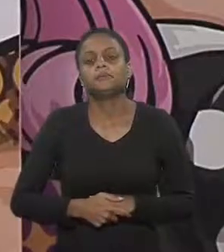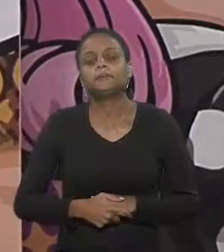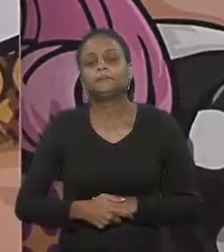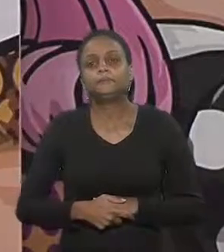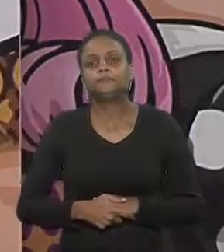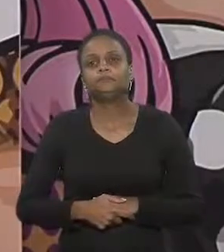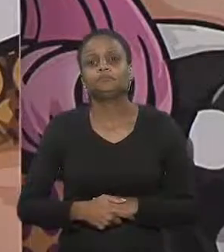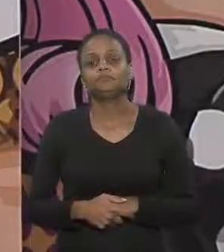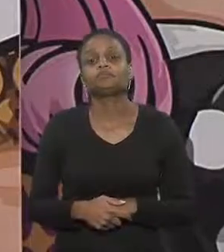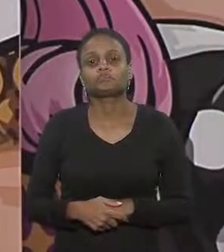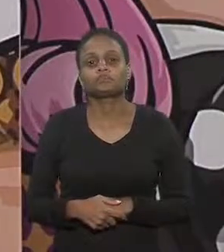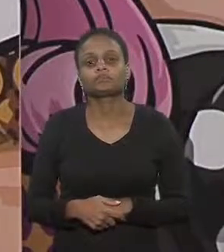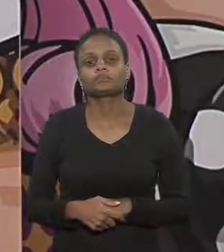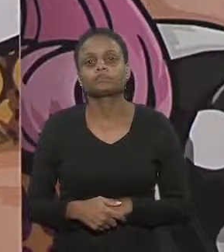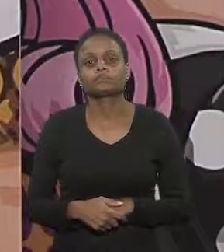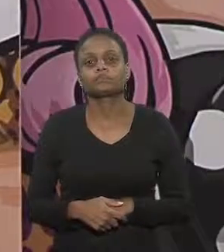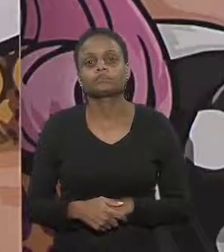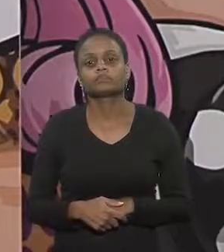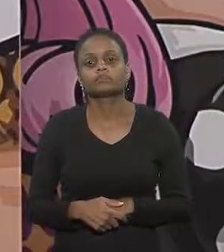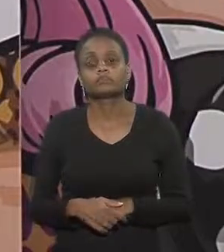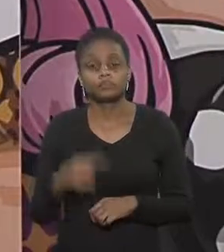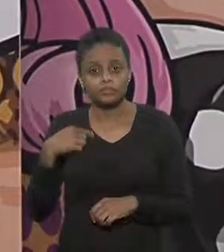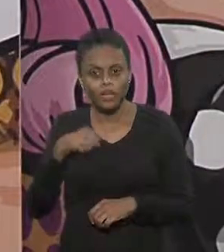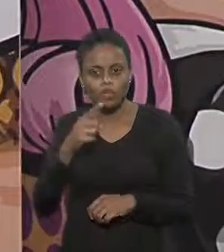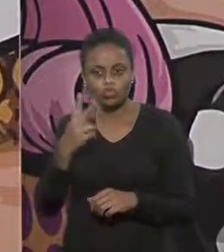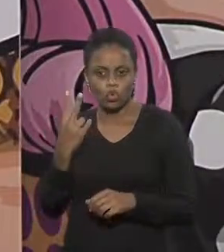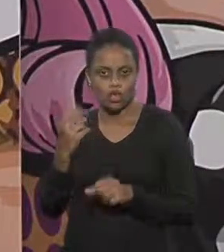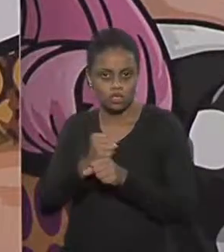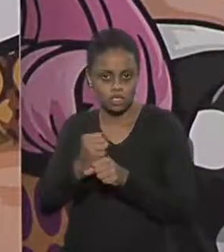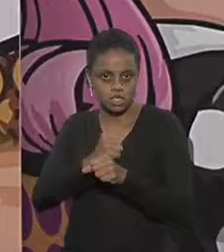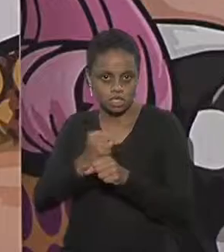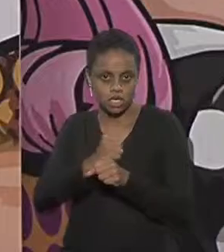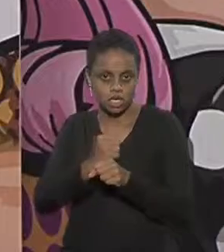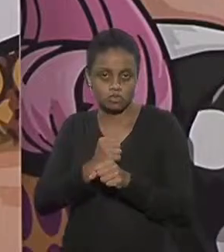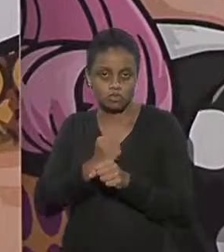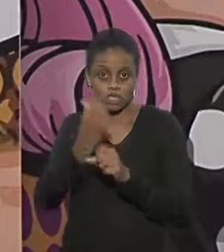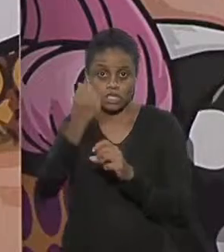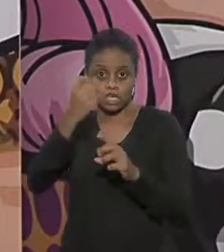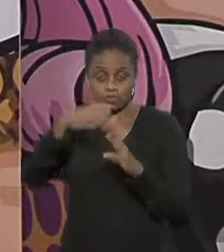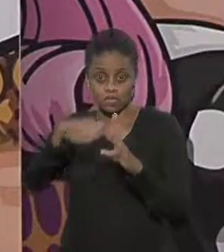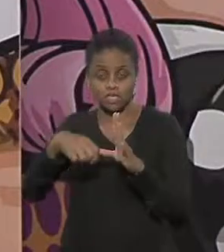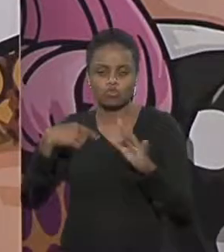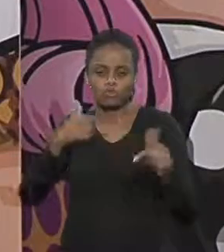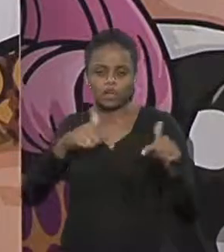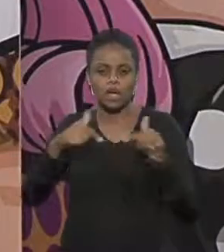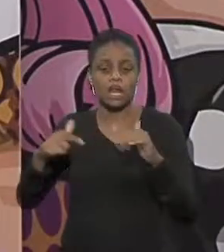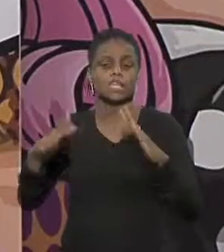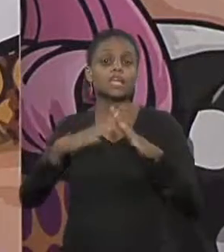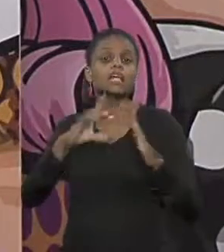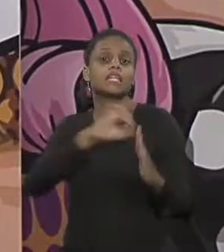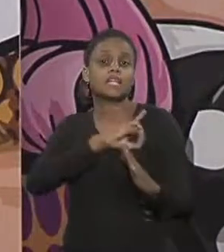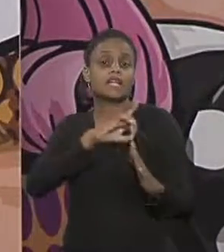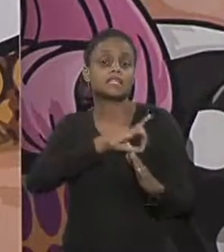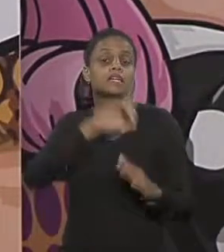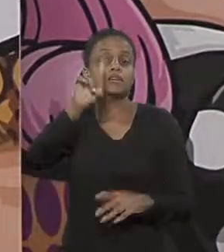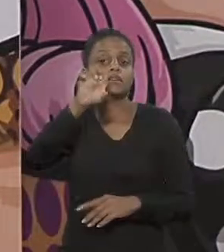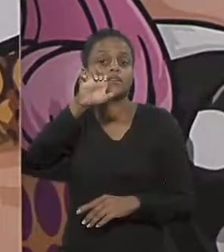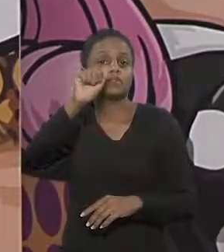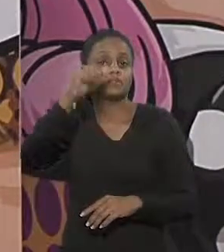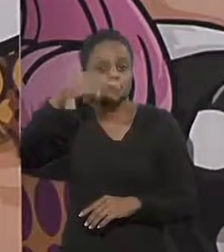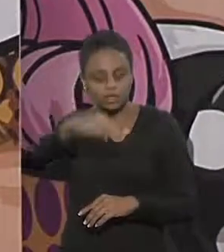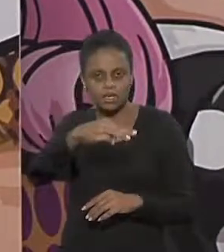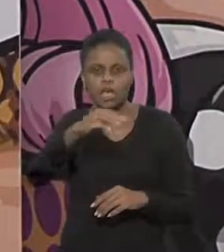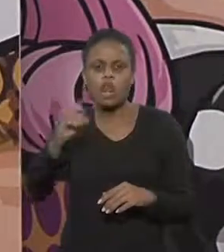apontadas. Eu tive a oportunidade de, durante 2 anos e meio, trabalhar, se titular de uma DEAN